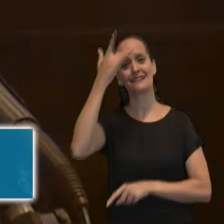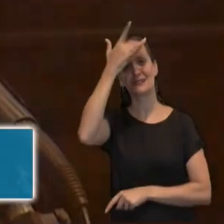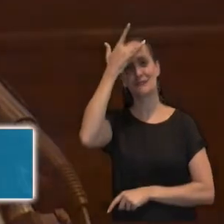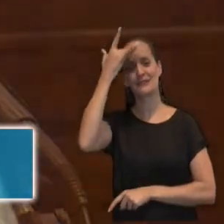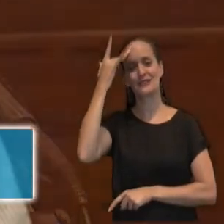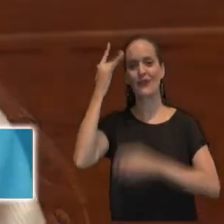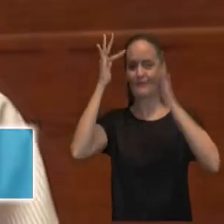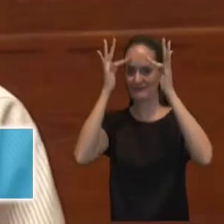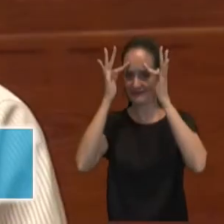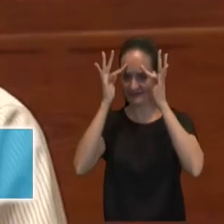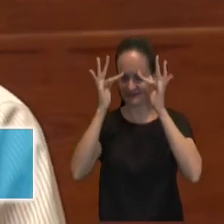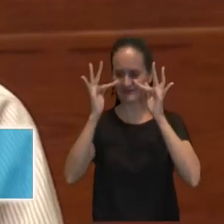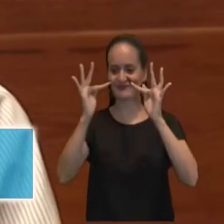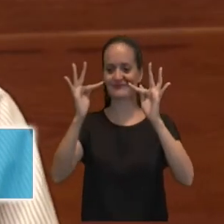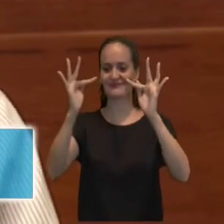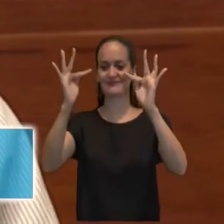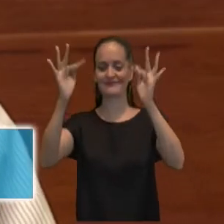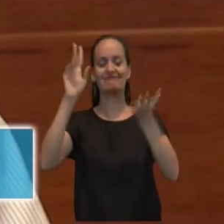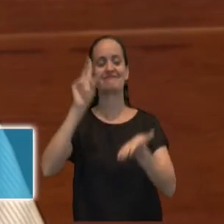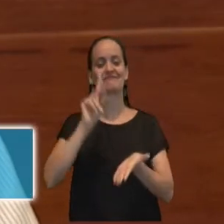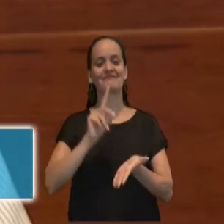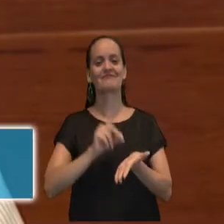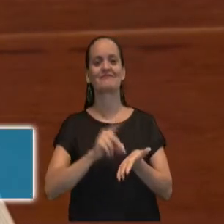melhor, mas os fiéis e